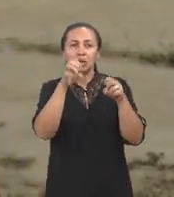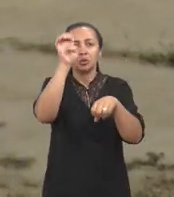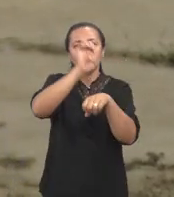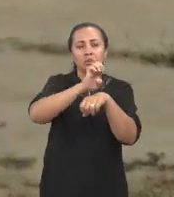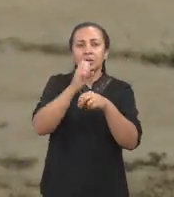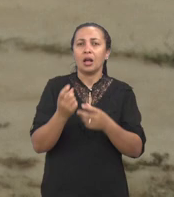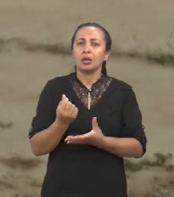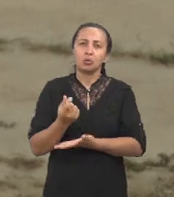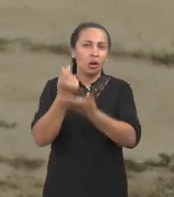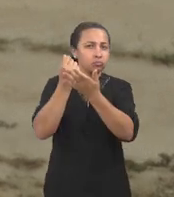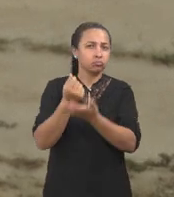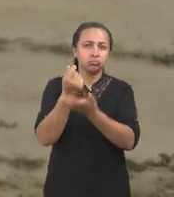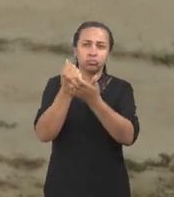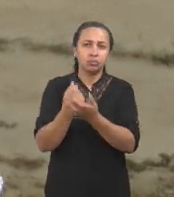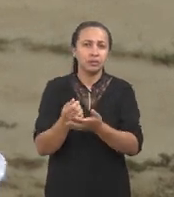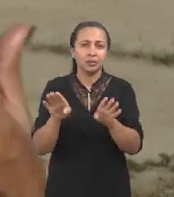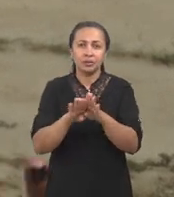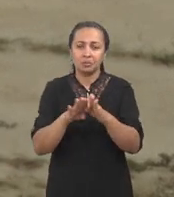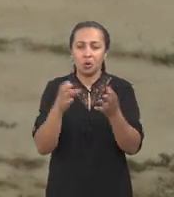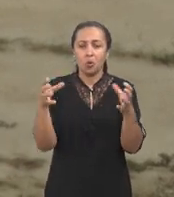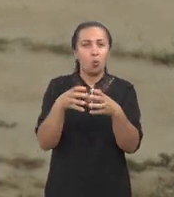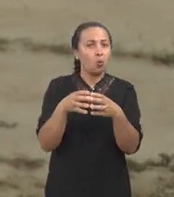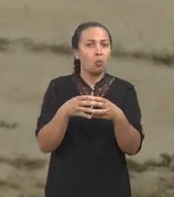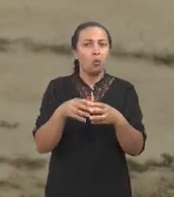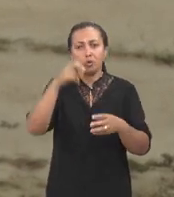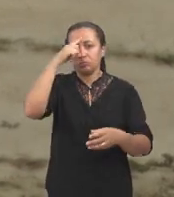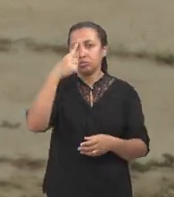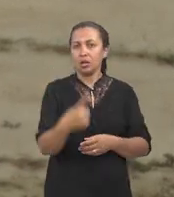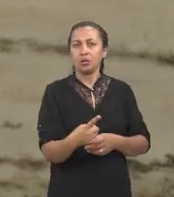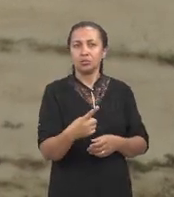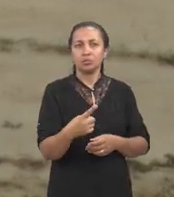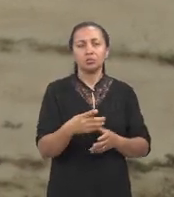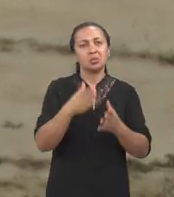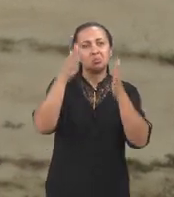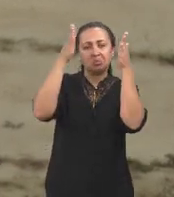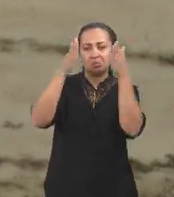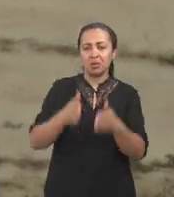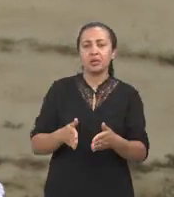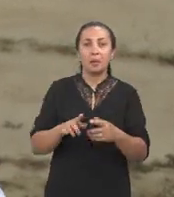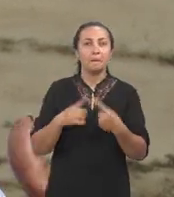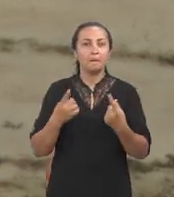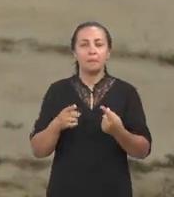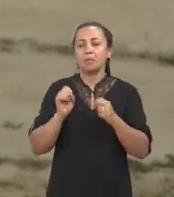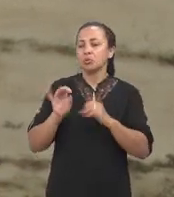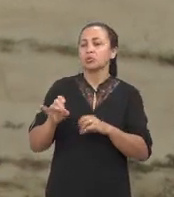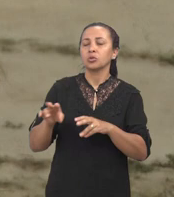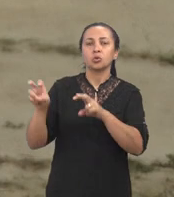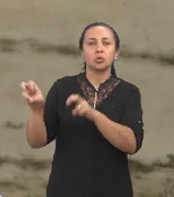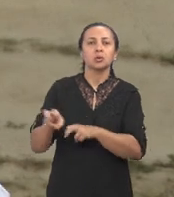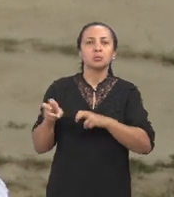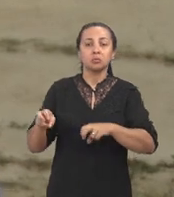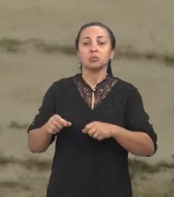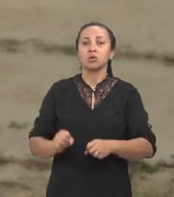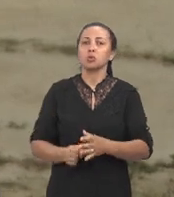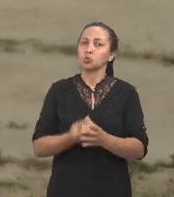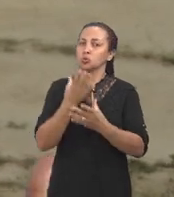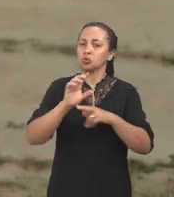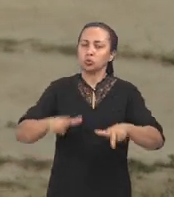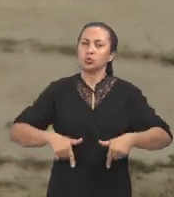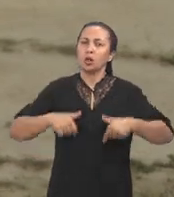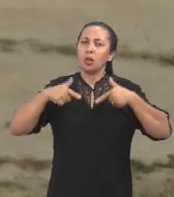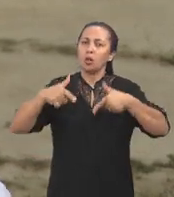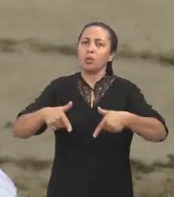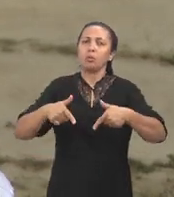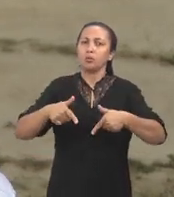de vista do estado capitalista pela classe dominante de maneira vertical enquanto que a educação do Campo na das